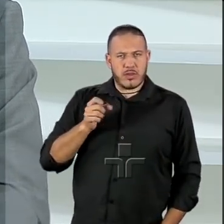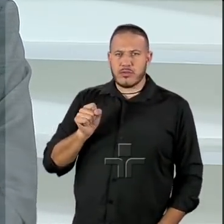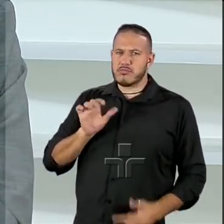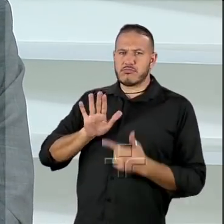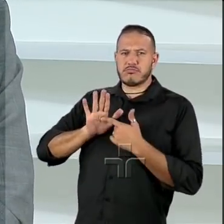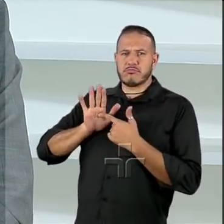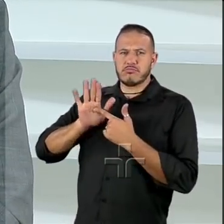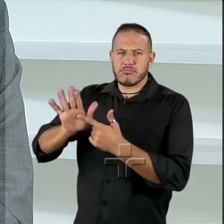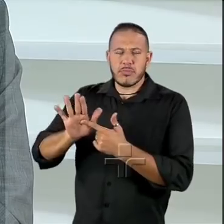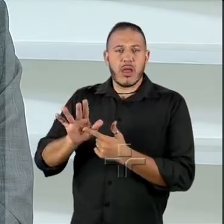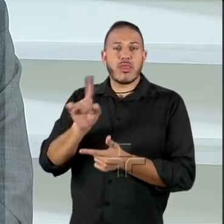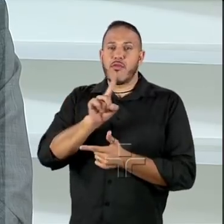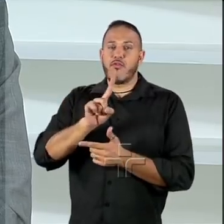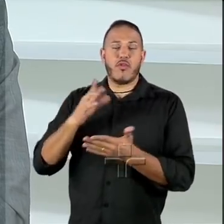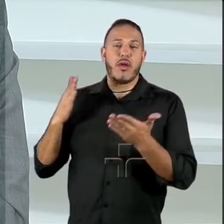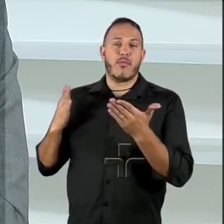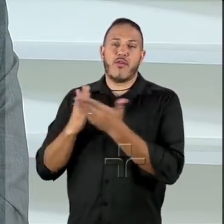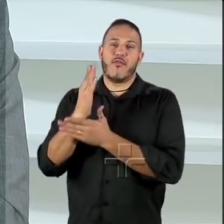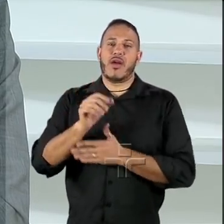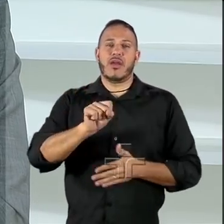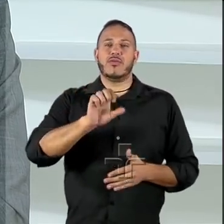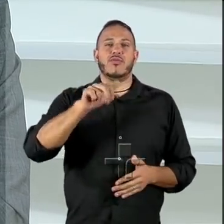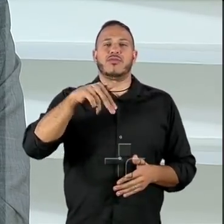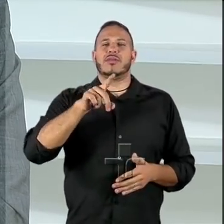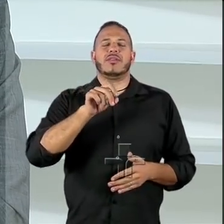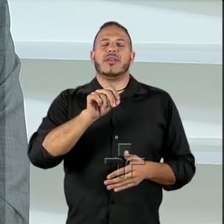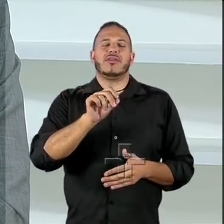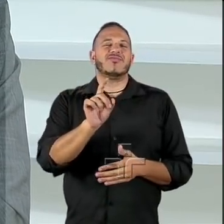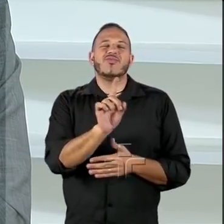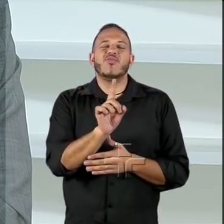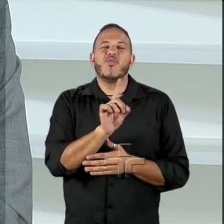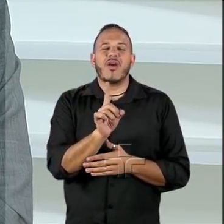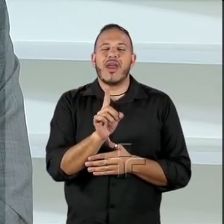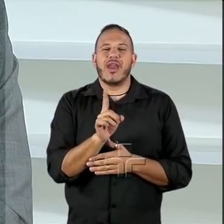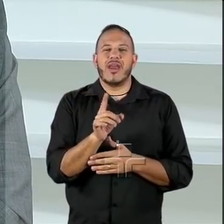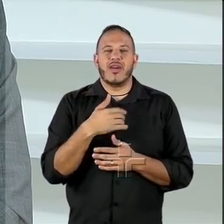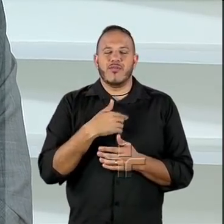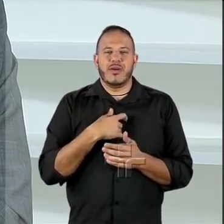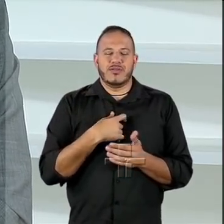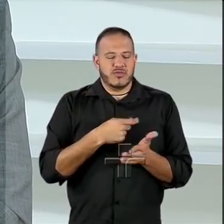não foram aprovados no Senado. Não é uma